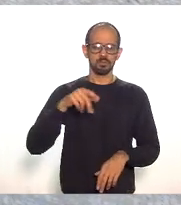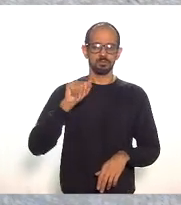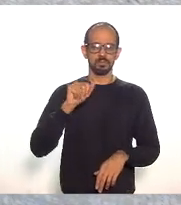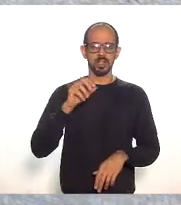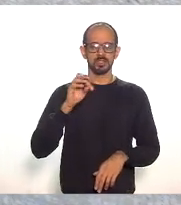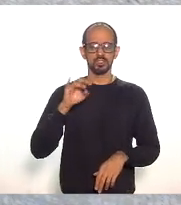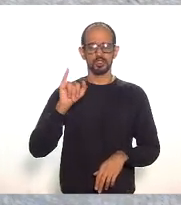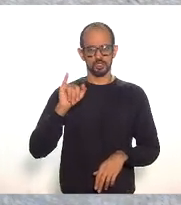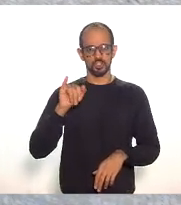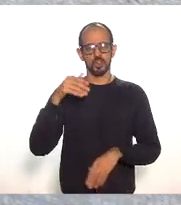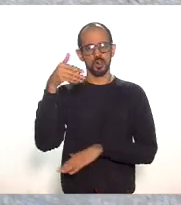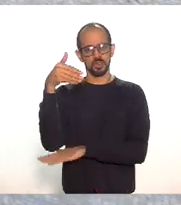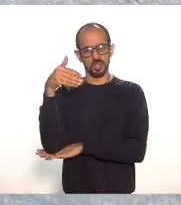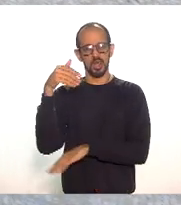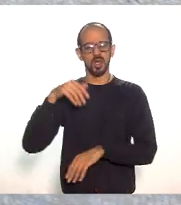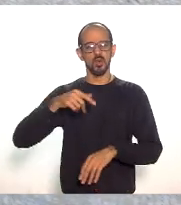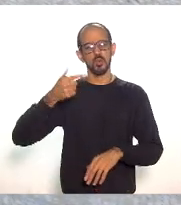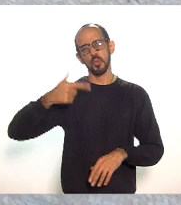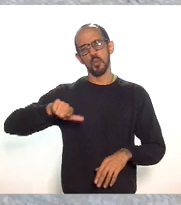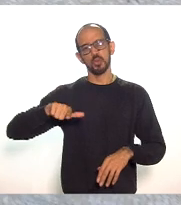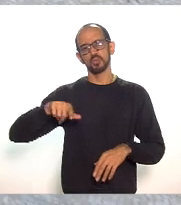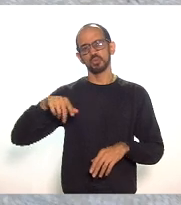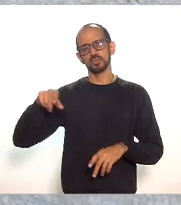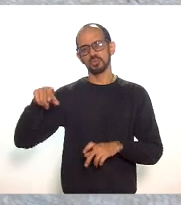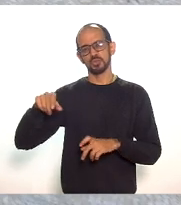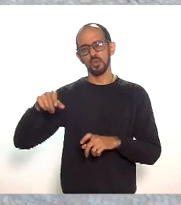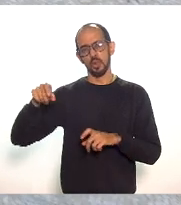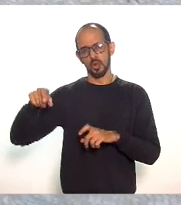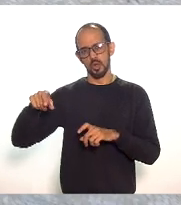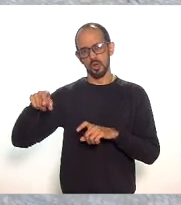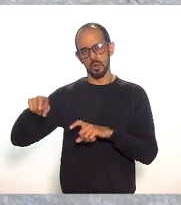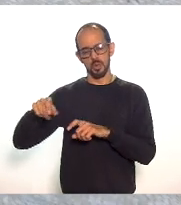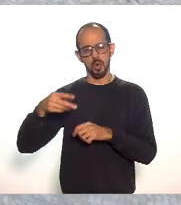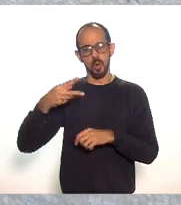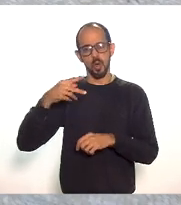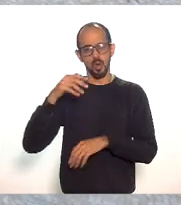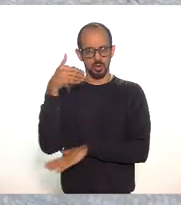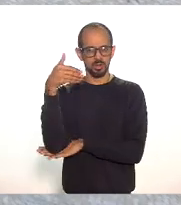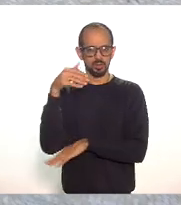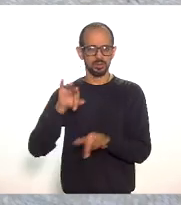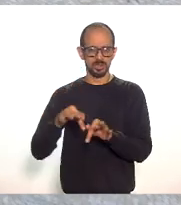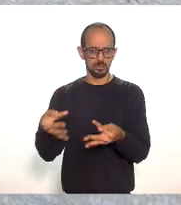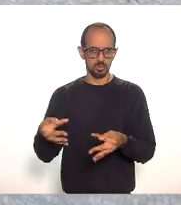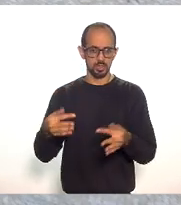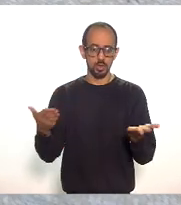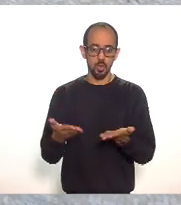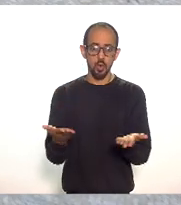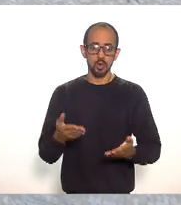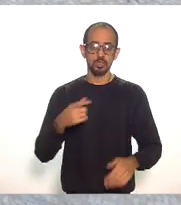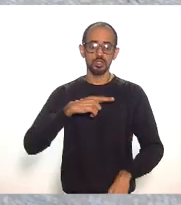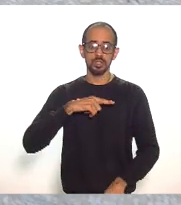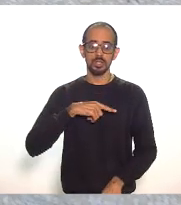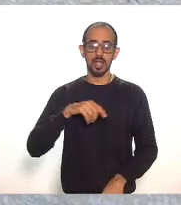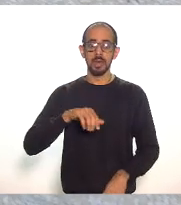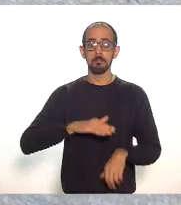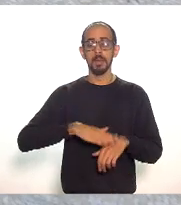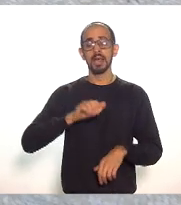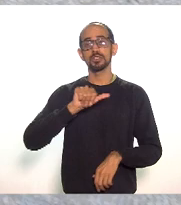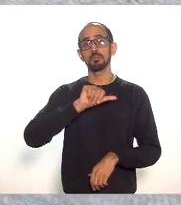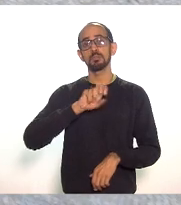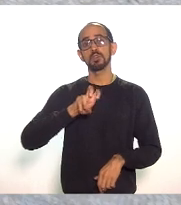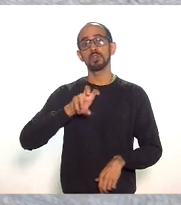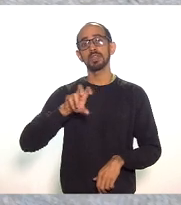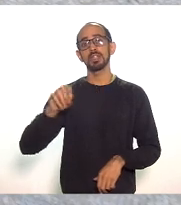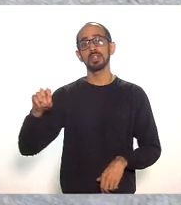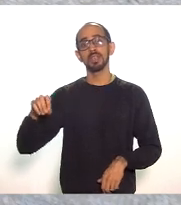Fazenda Quindins e tinha uma pousada. Hoje, Partido Alferes tem mais de 1.500 leitos